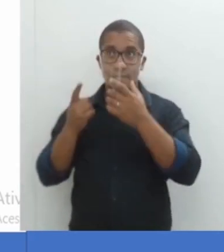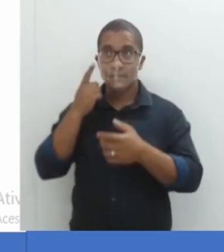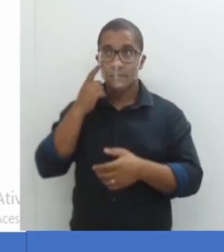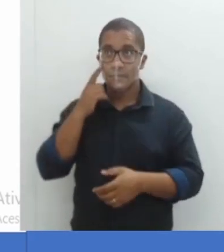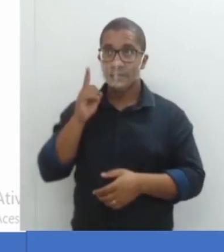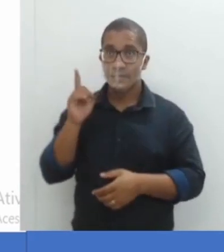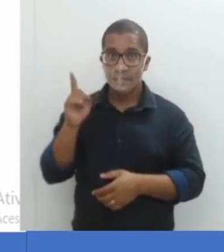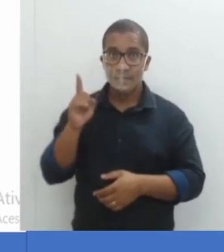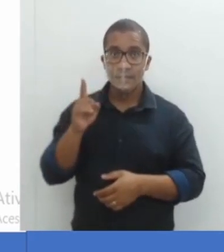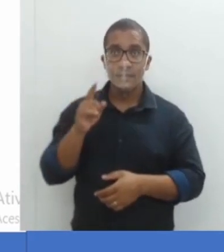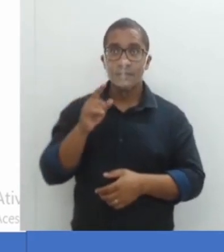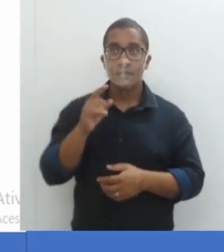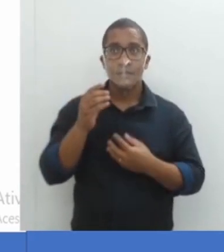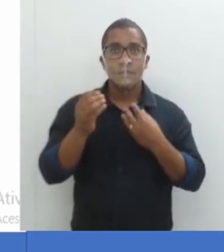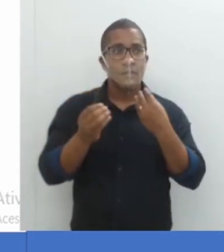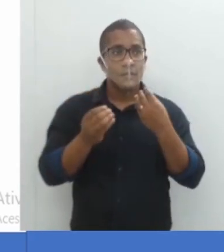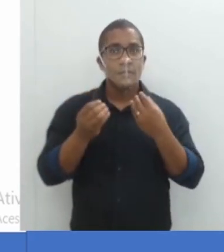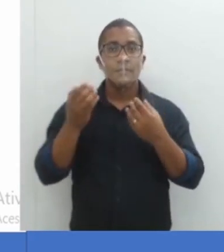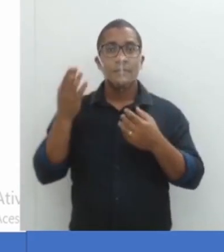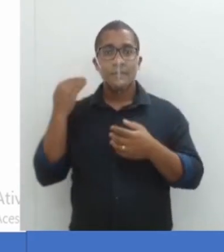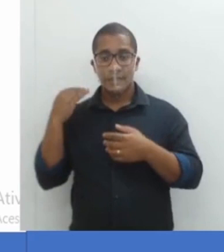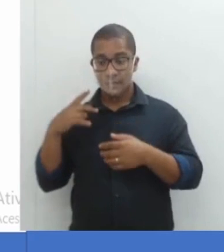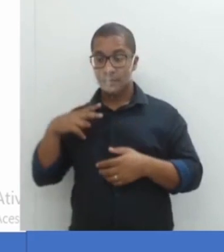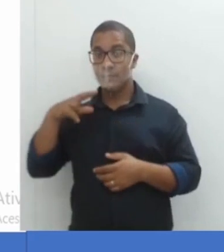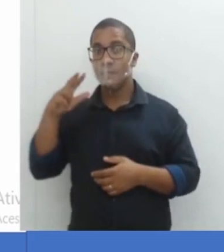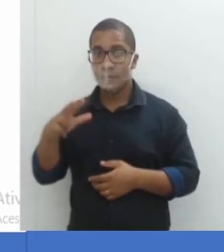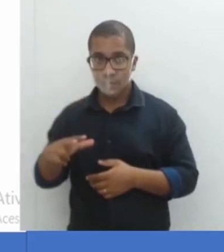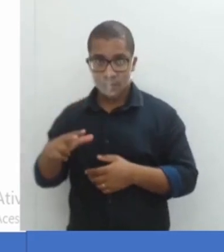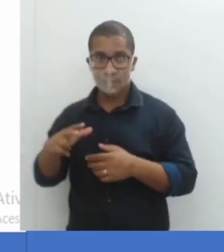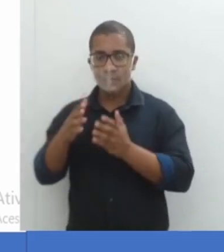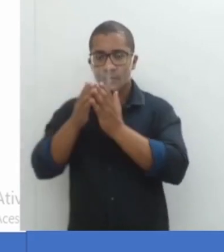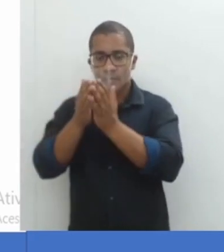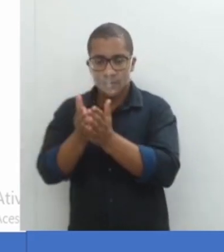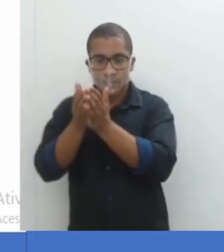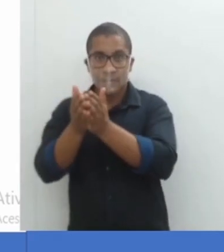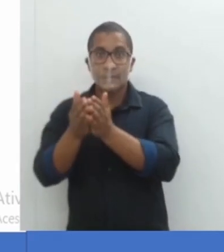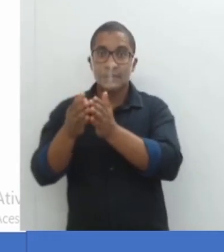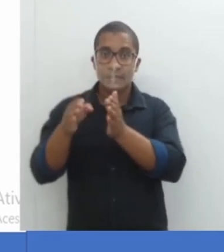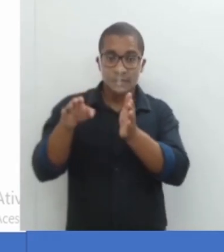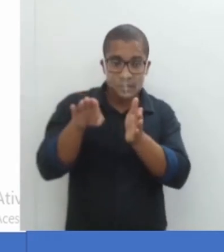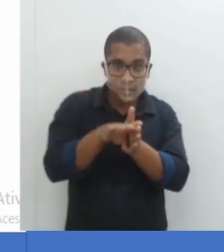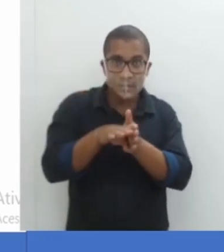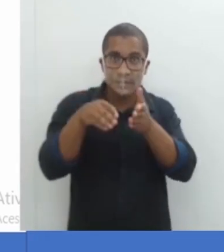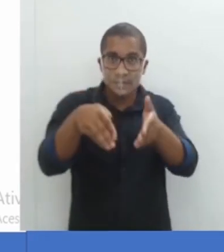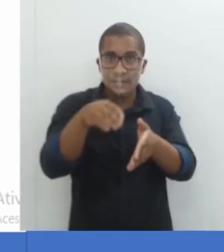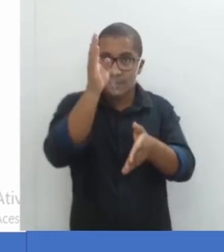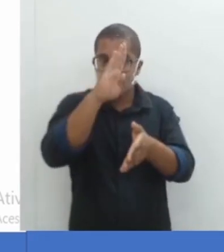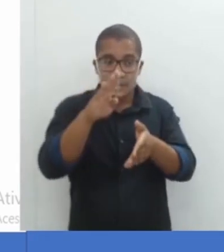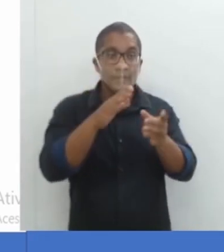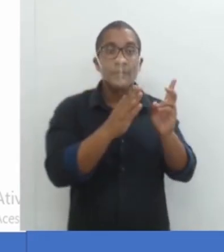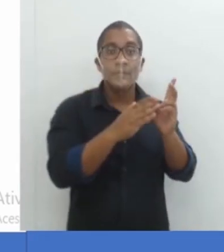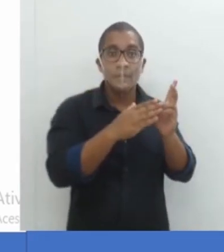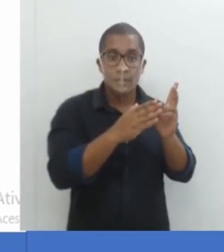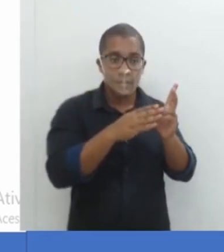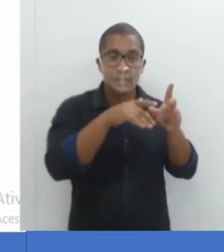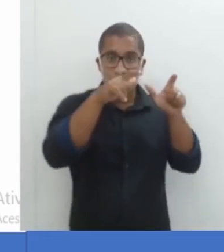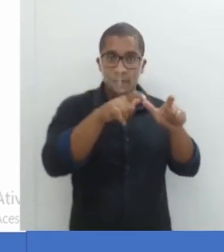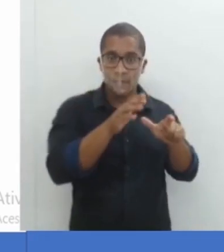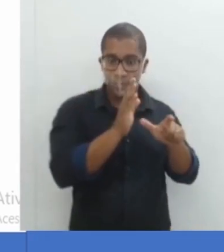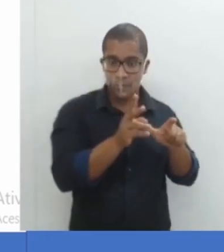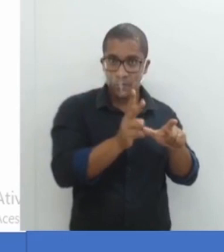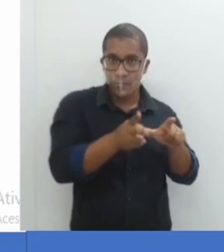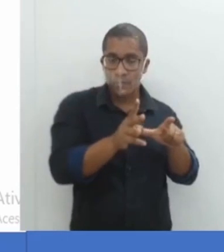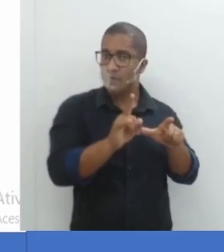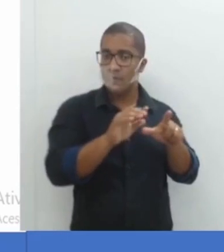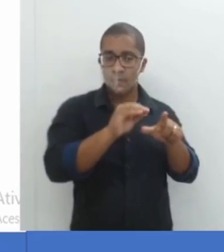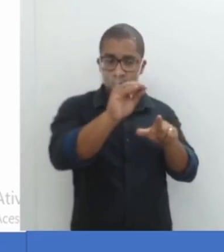chegando. Com a chegada dos portugueses, os índios foram perdendo território e tiveram que migrar para o agreste sertão do nosso